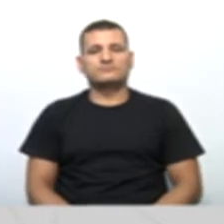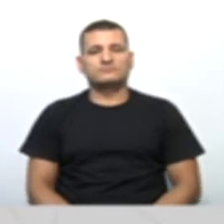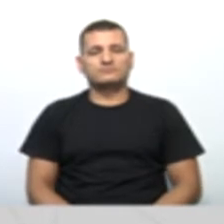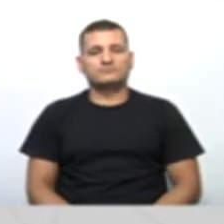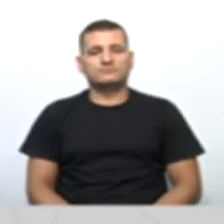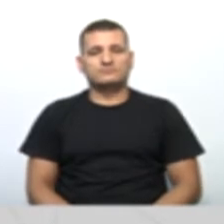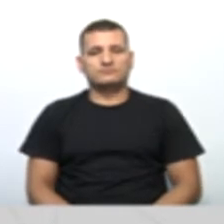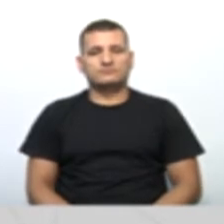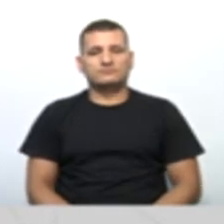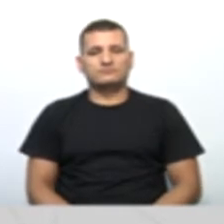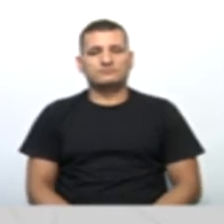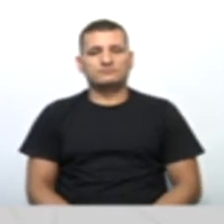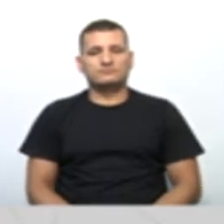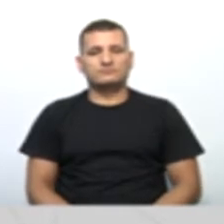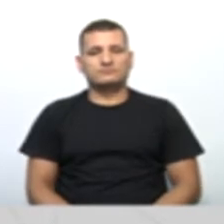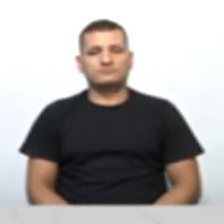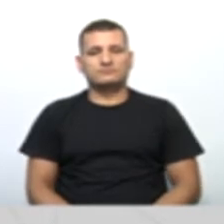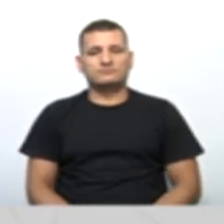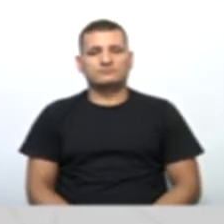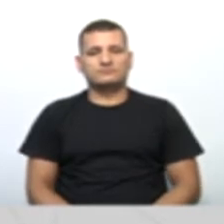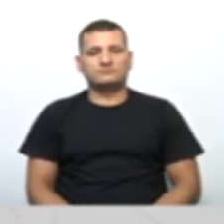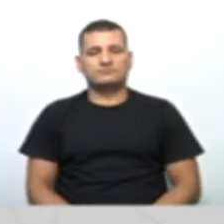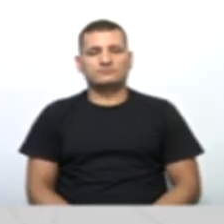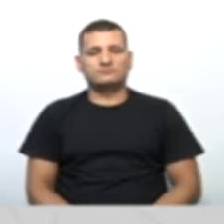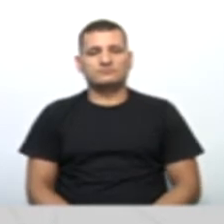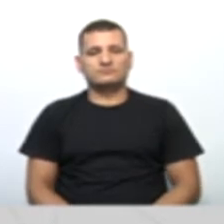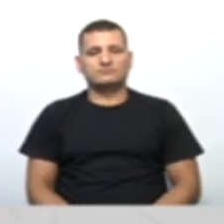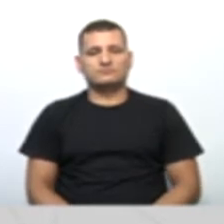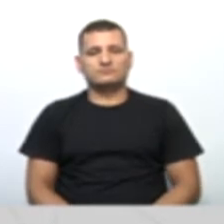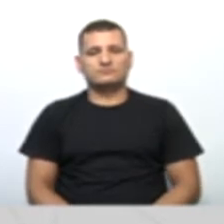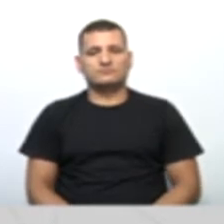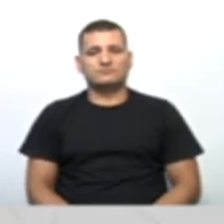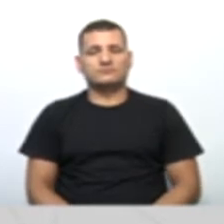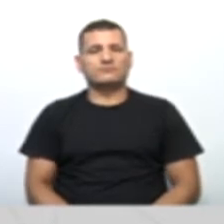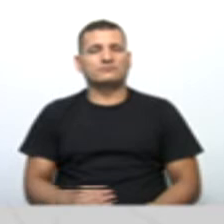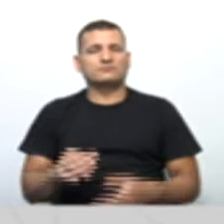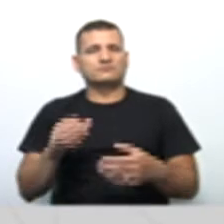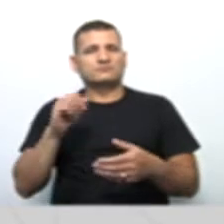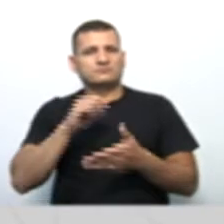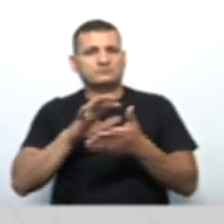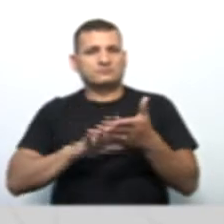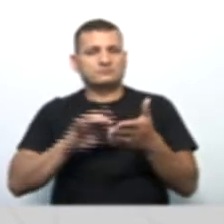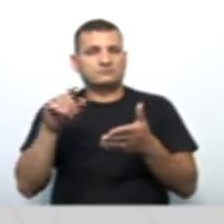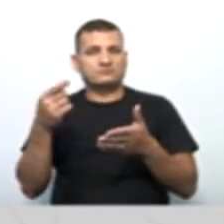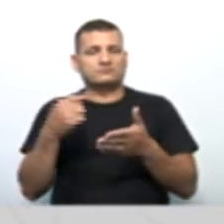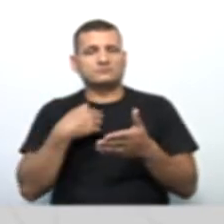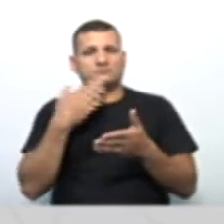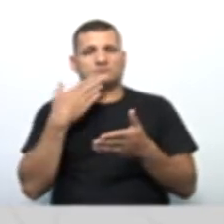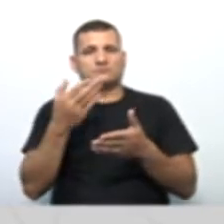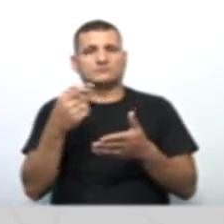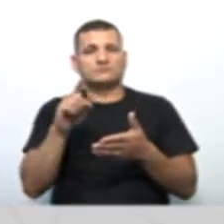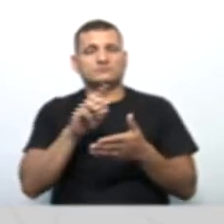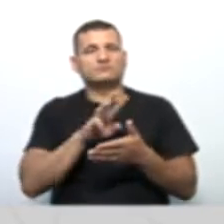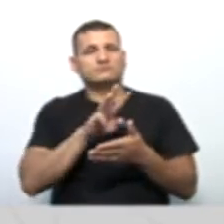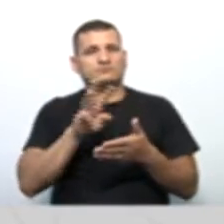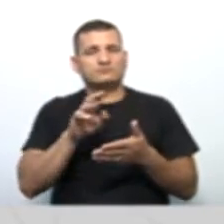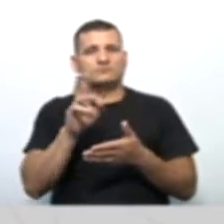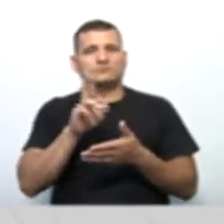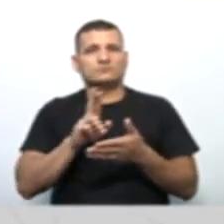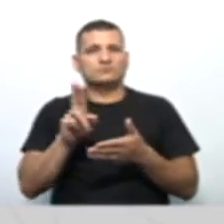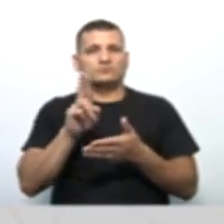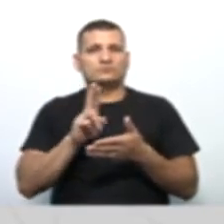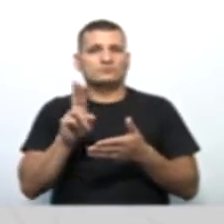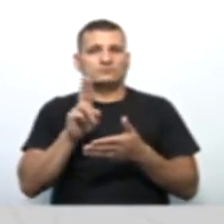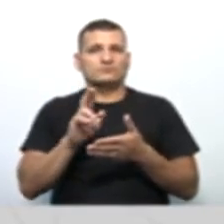tá esse site aqui então depois aí na hora do da atividade então peço que vocês entrem nele e usem